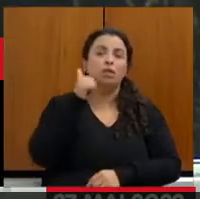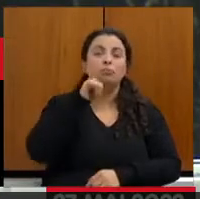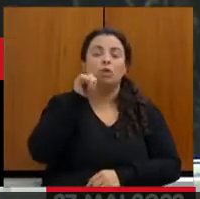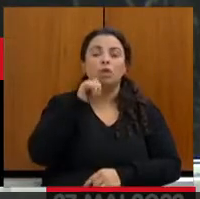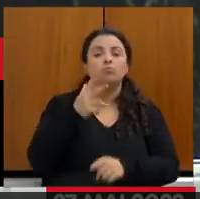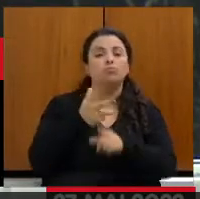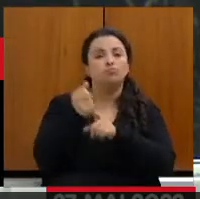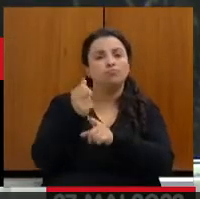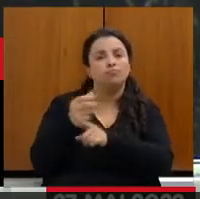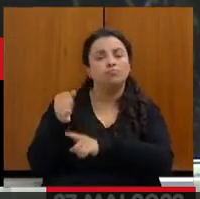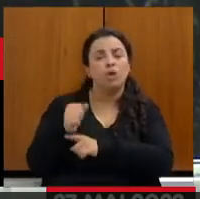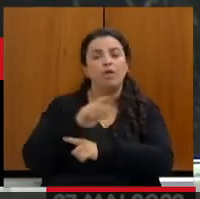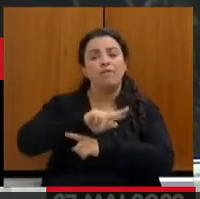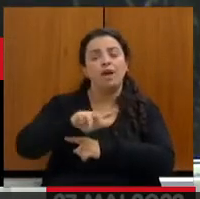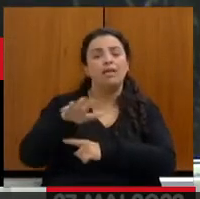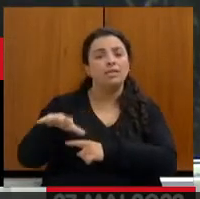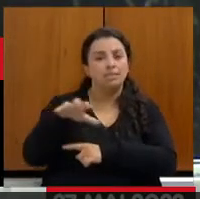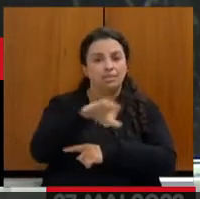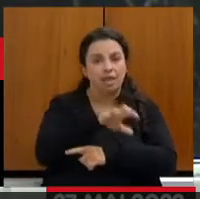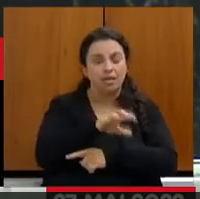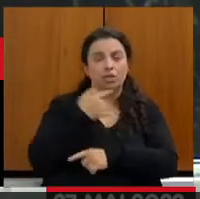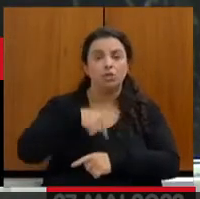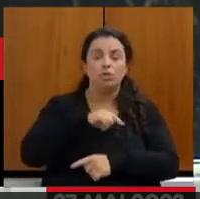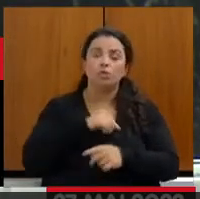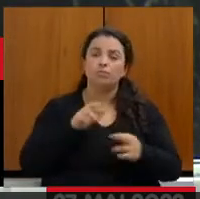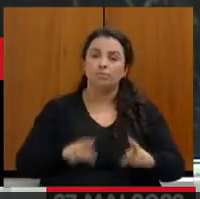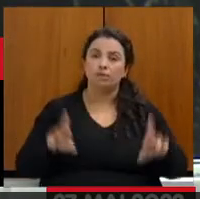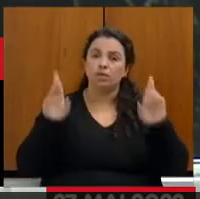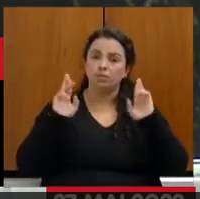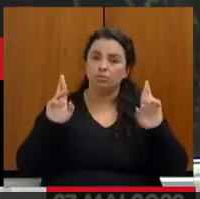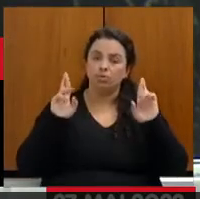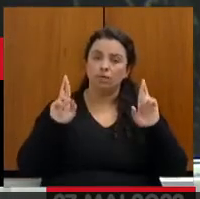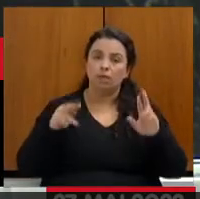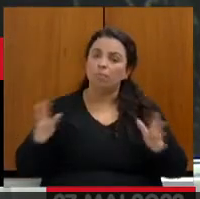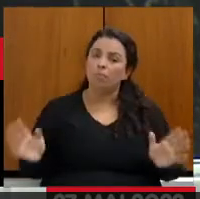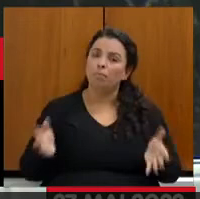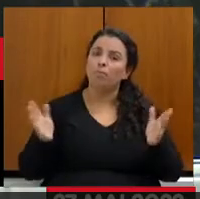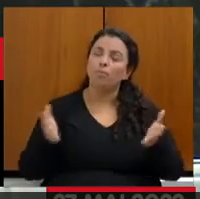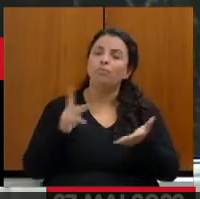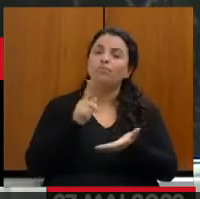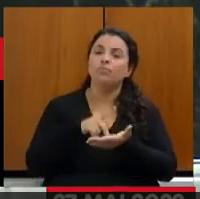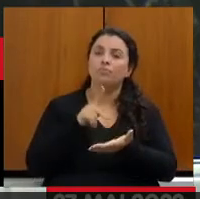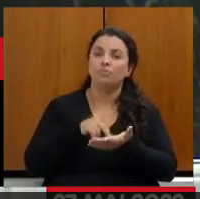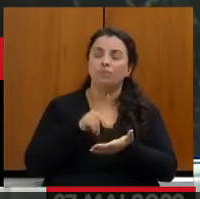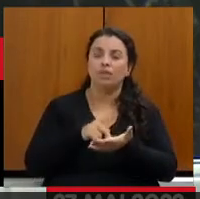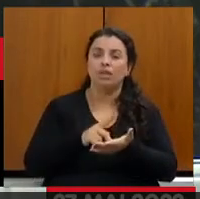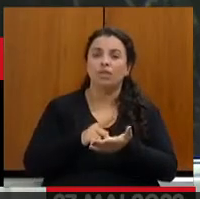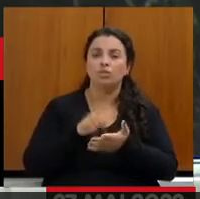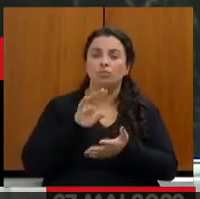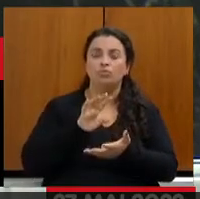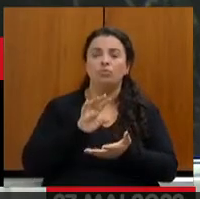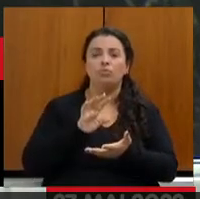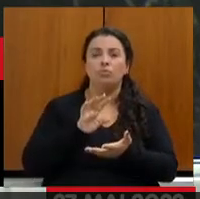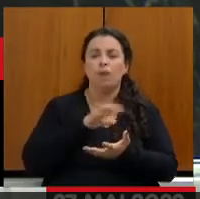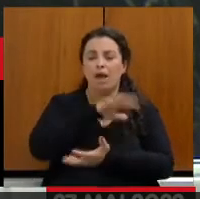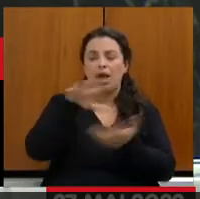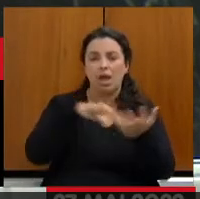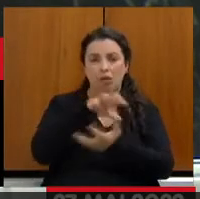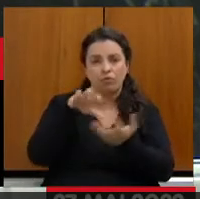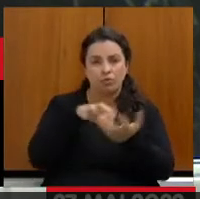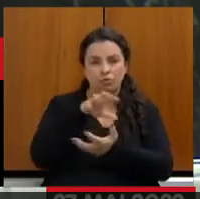e numa delas somos responsáveis por promover verdadeiramente uma revolução silenciosa